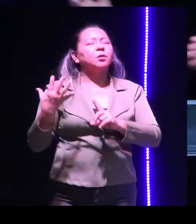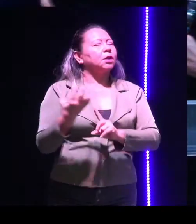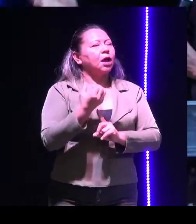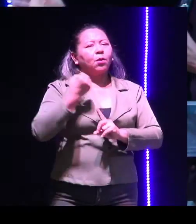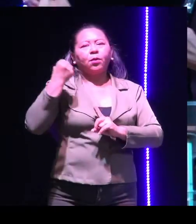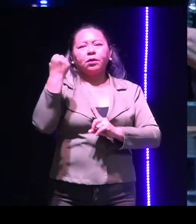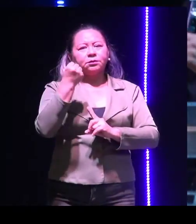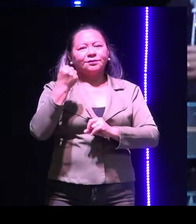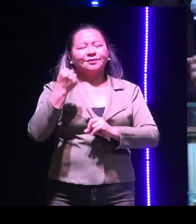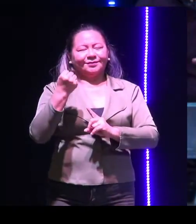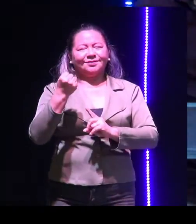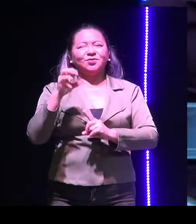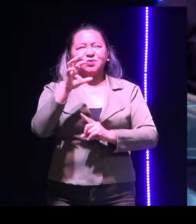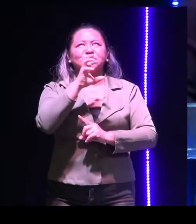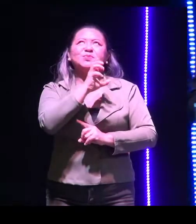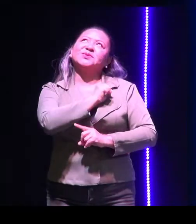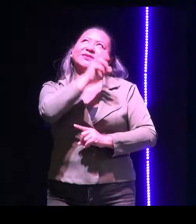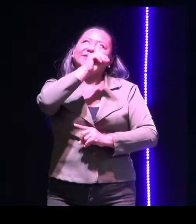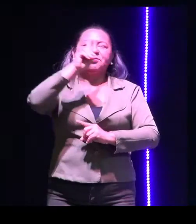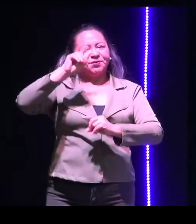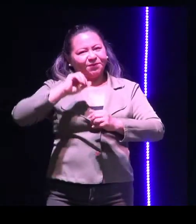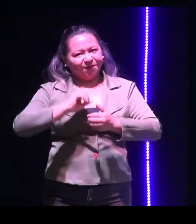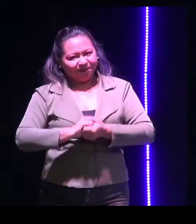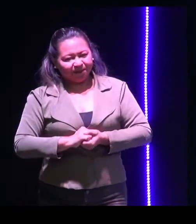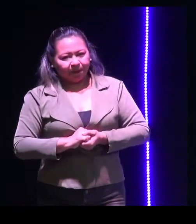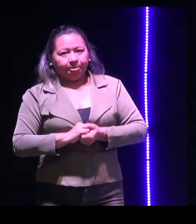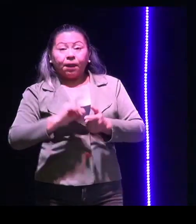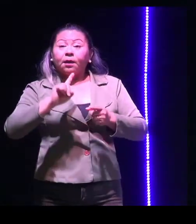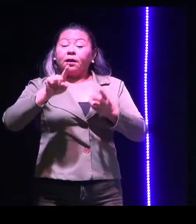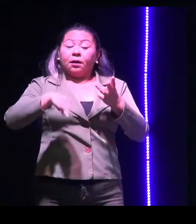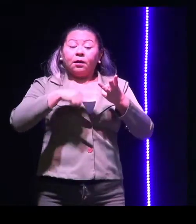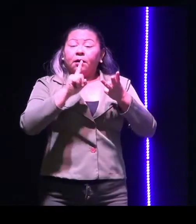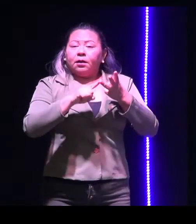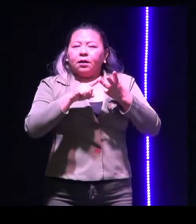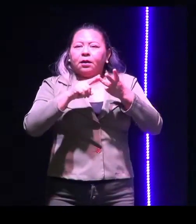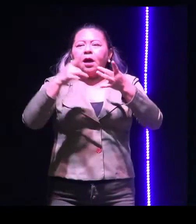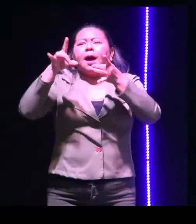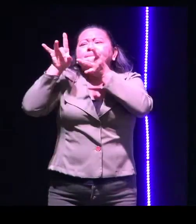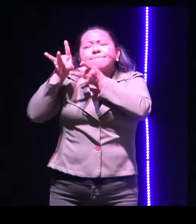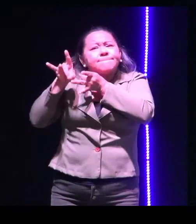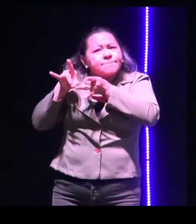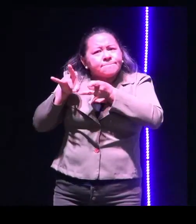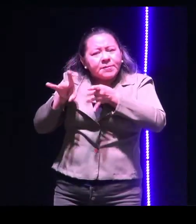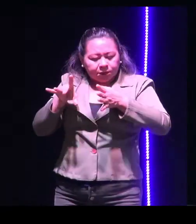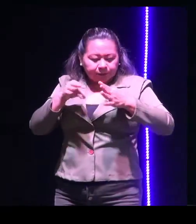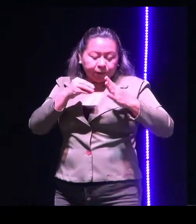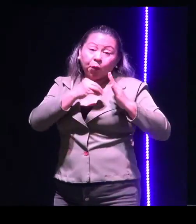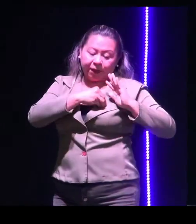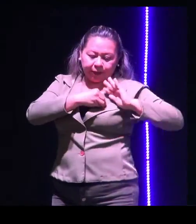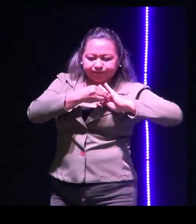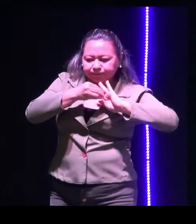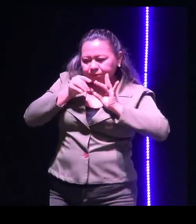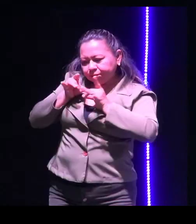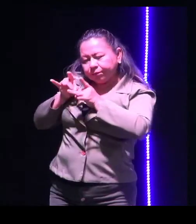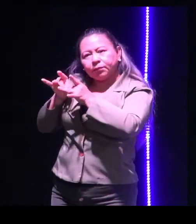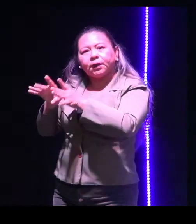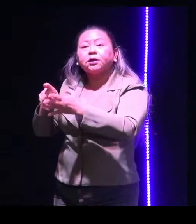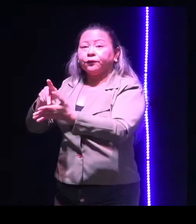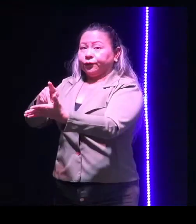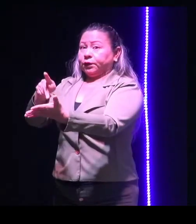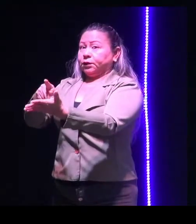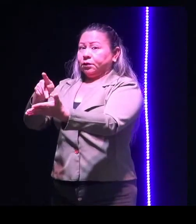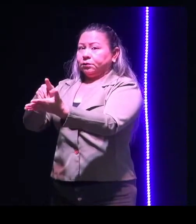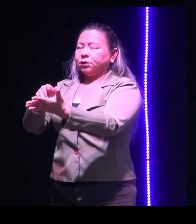alcançar misericórdia de Deus. Outra coisa, abandone o pecado. Abandonar.